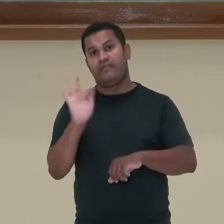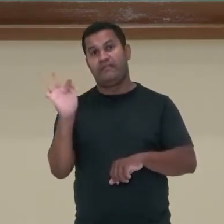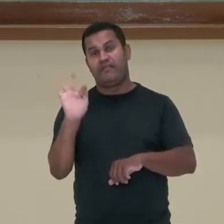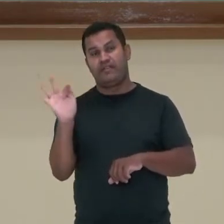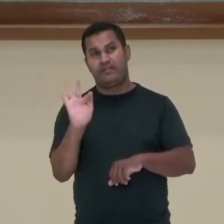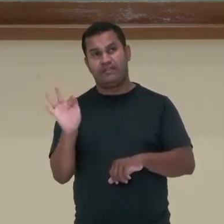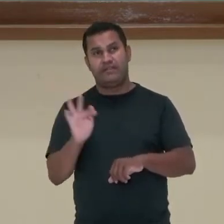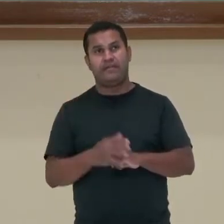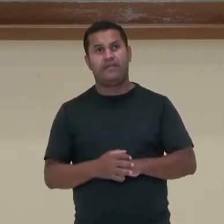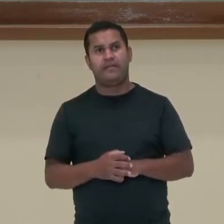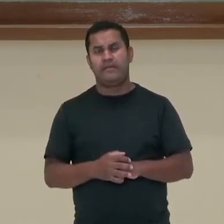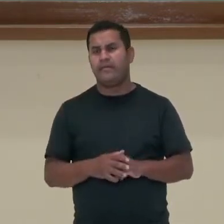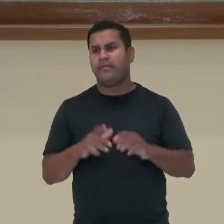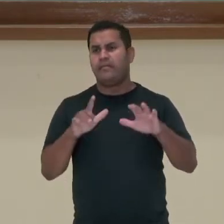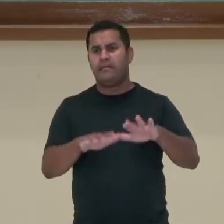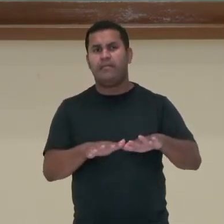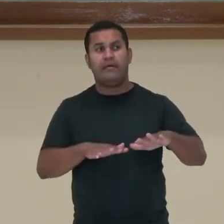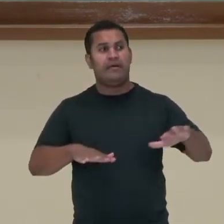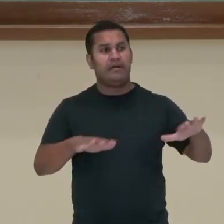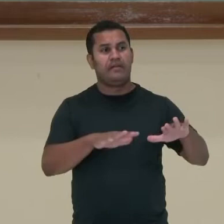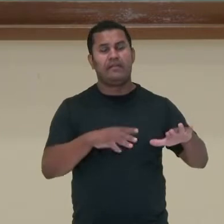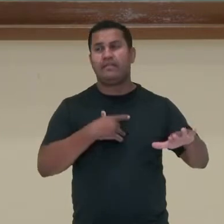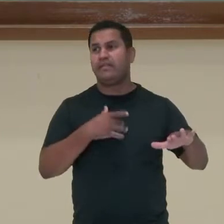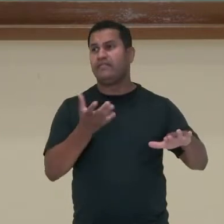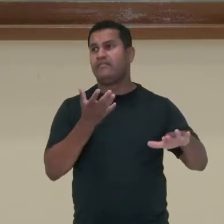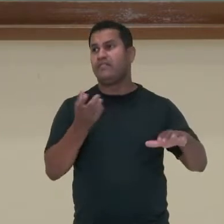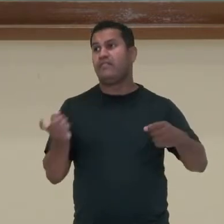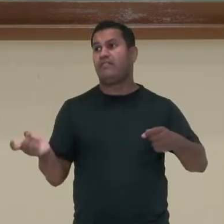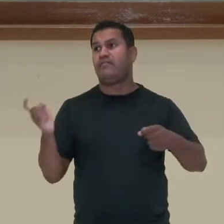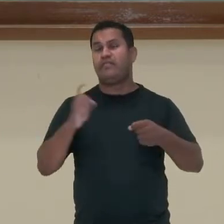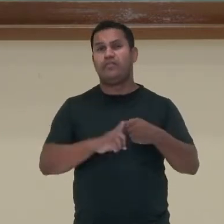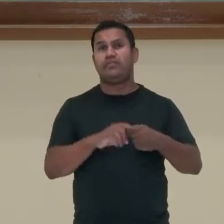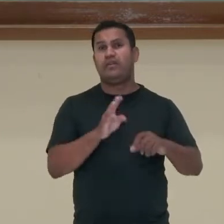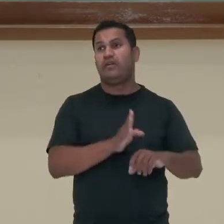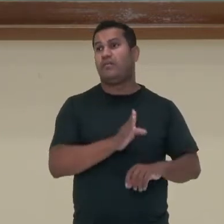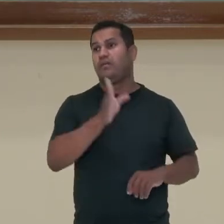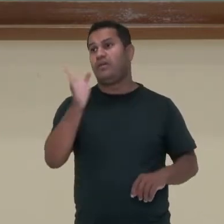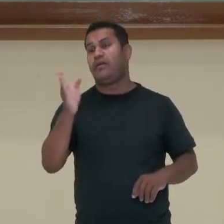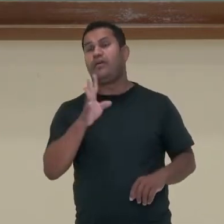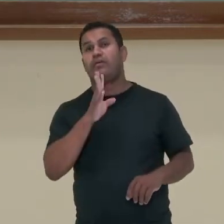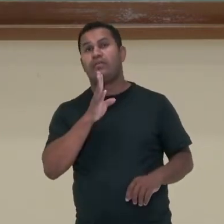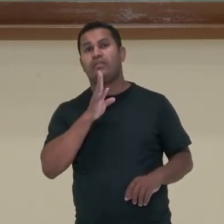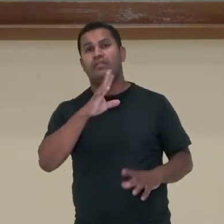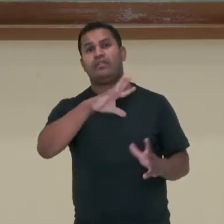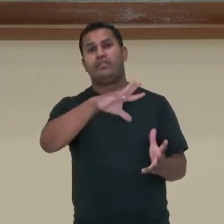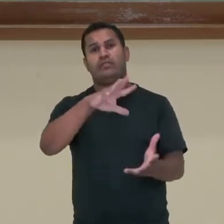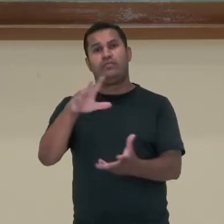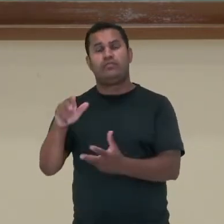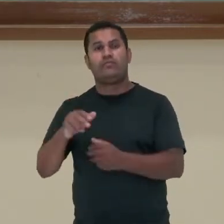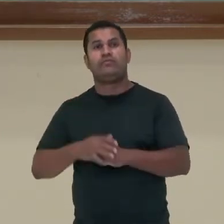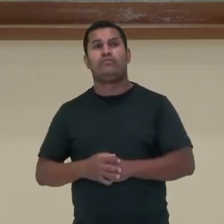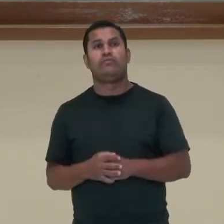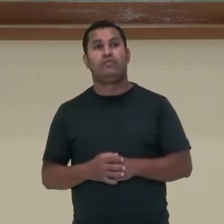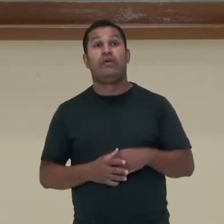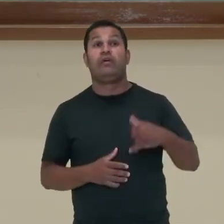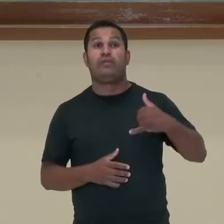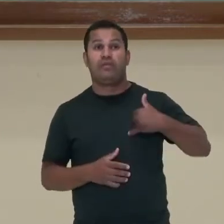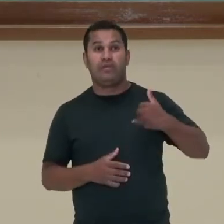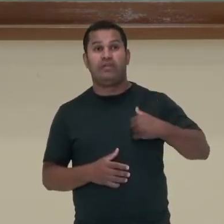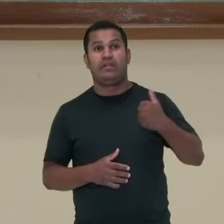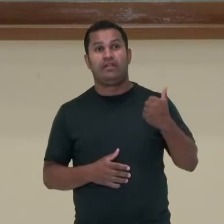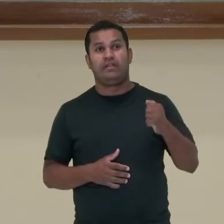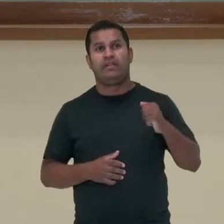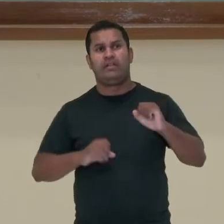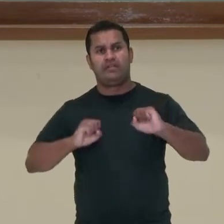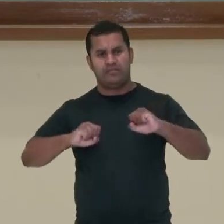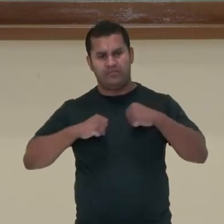conhecer o mundo, ele tinha vontade de conhecer o mundo, ele acaba entrando para a Marinha Mercante, ele fica esse período da Marinha Mercante, então o que ele fez? Ele fez exatamente um laboratório visual,